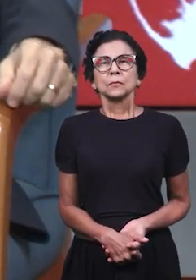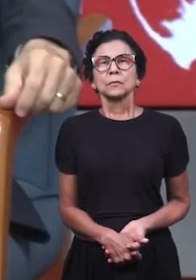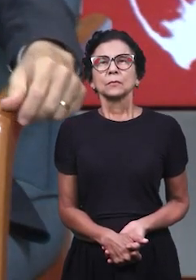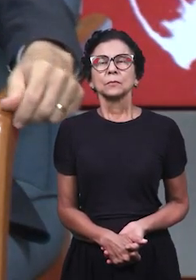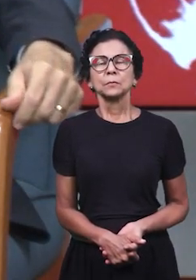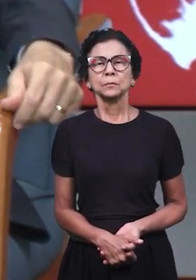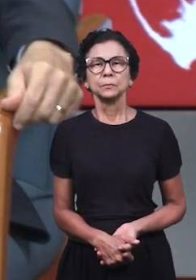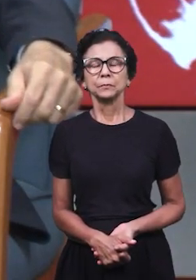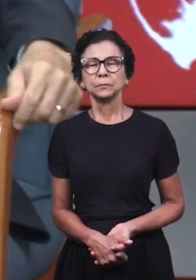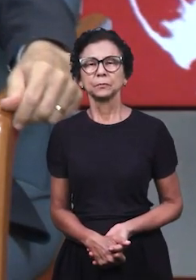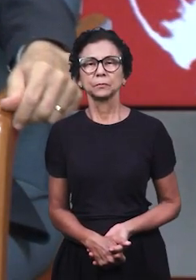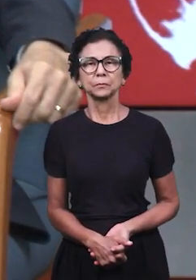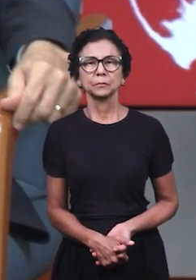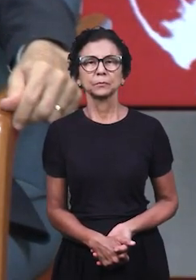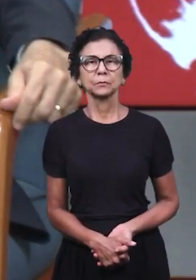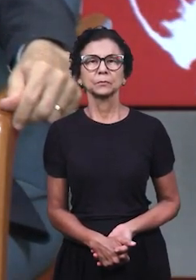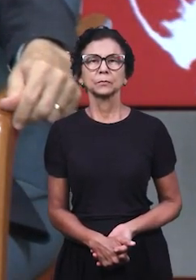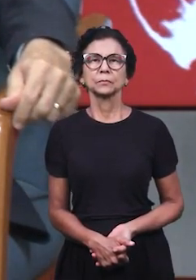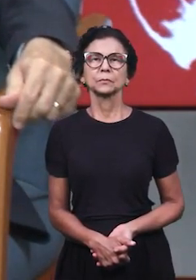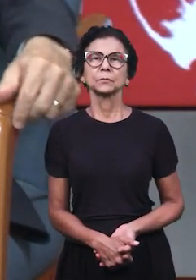E nisso,